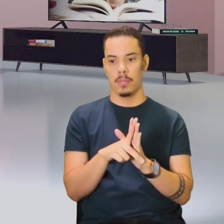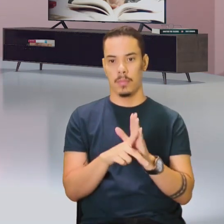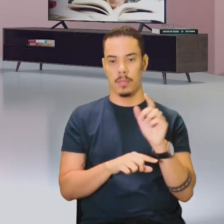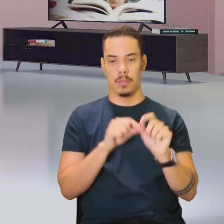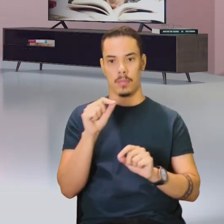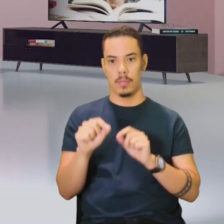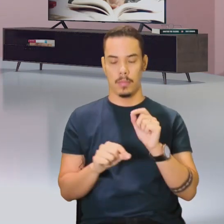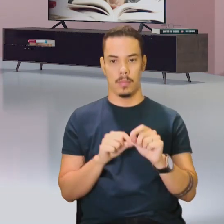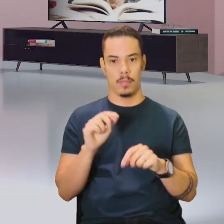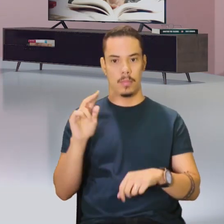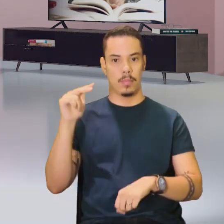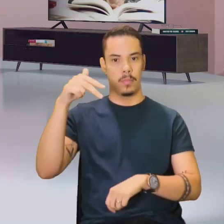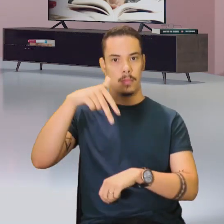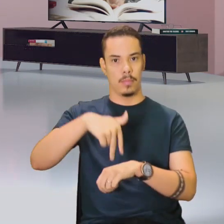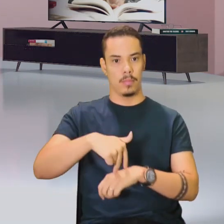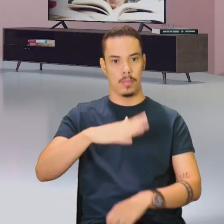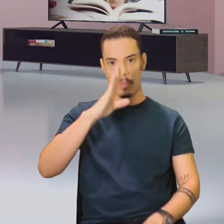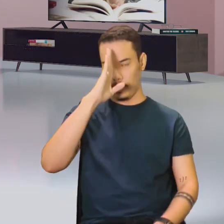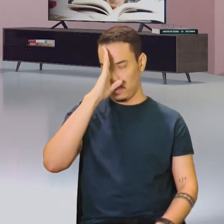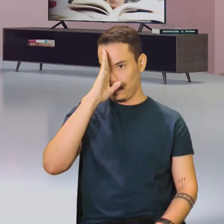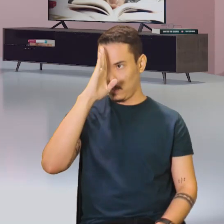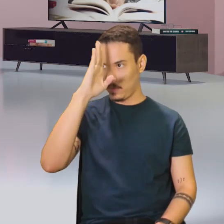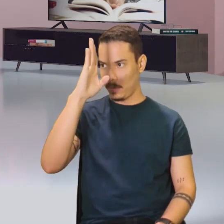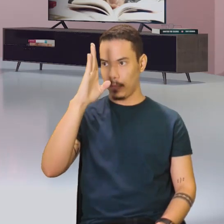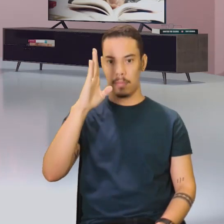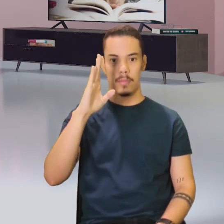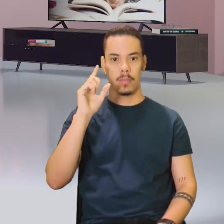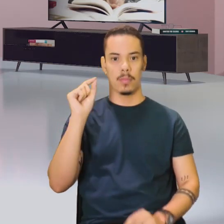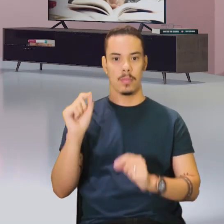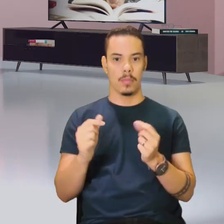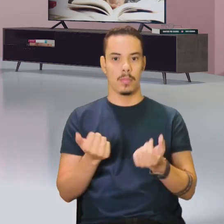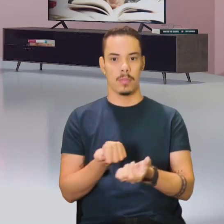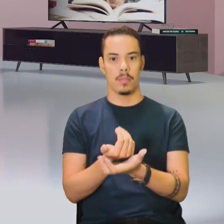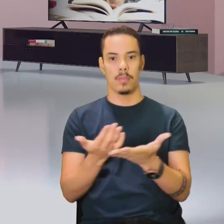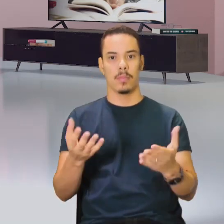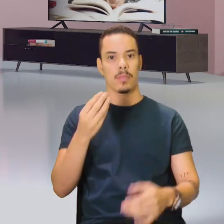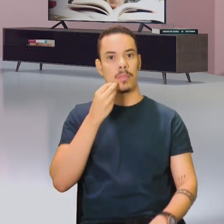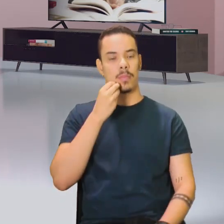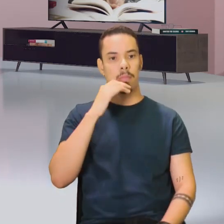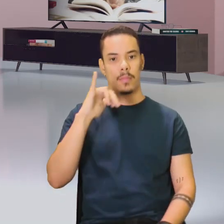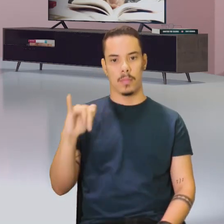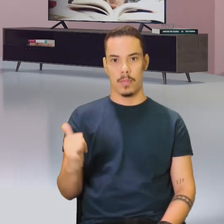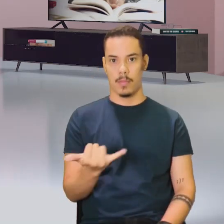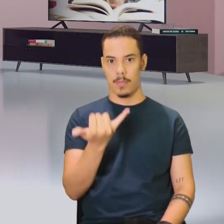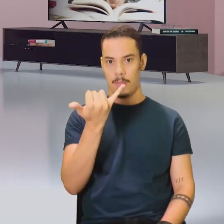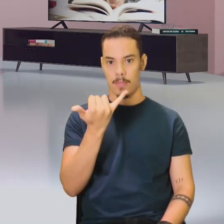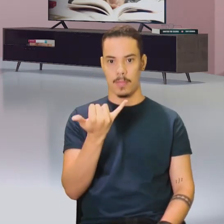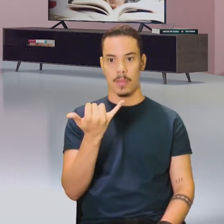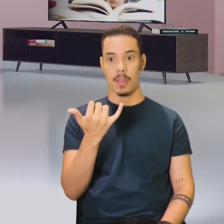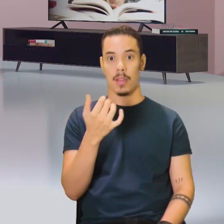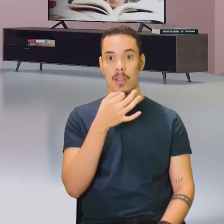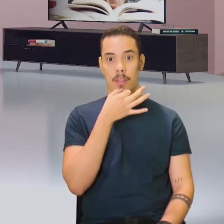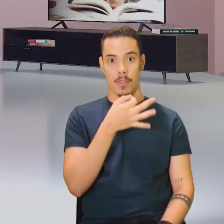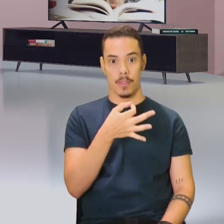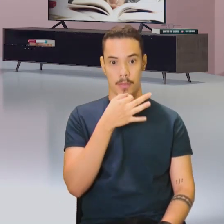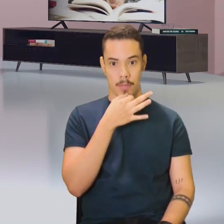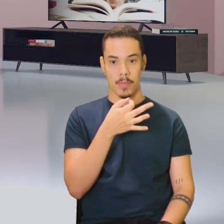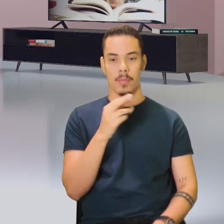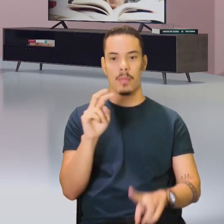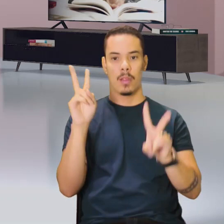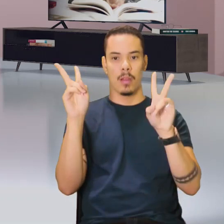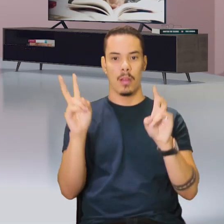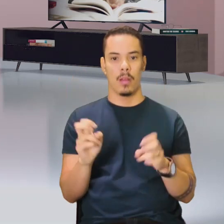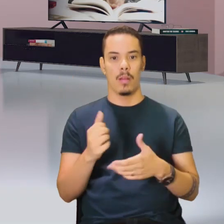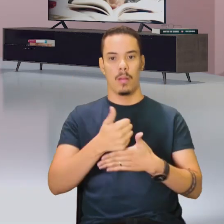um palco, vamos dizer assim, em que dava oportunidade para essa crítica, tá? Em